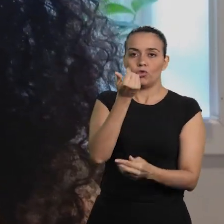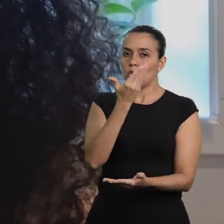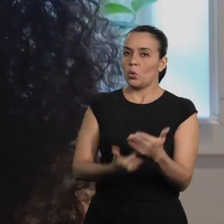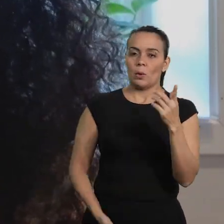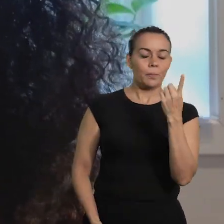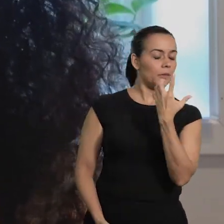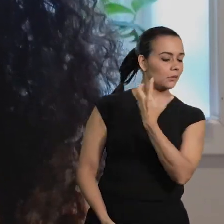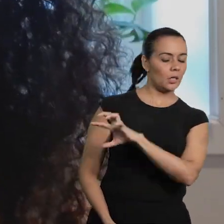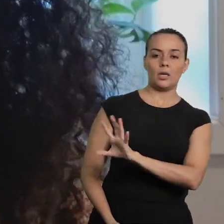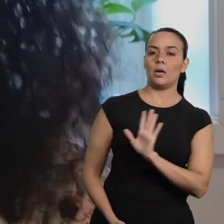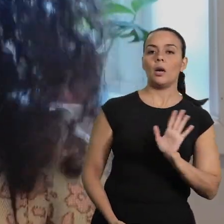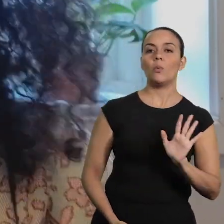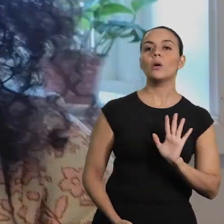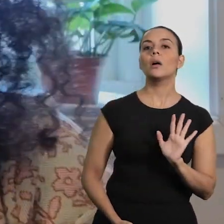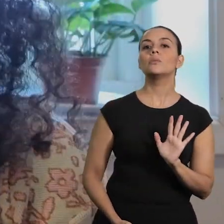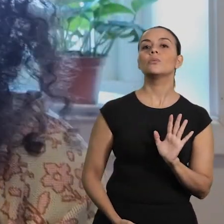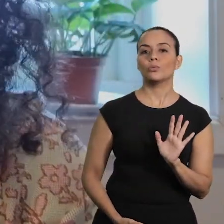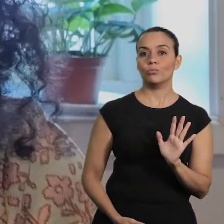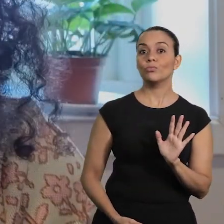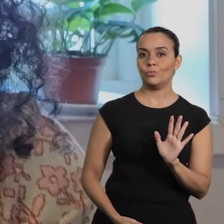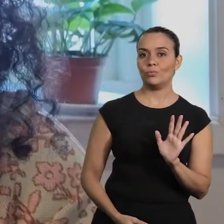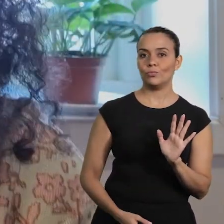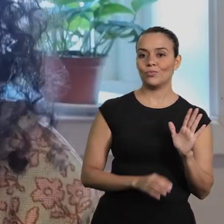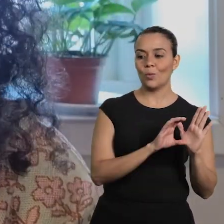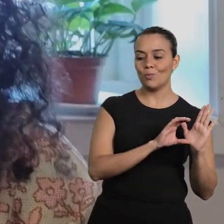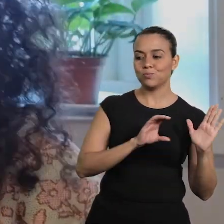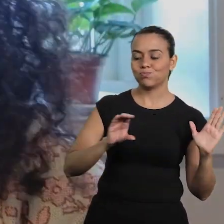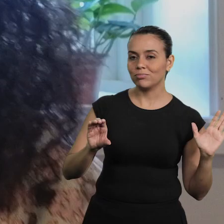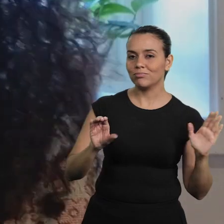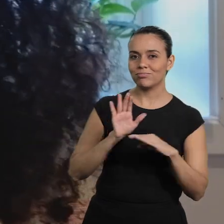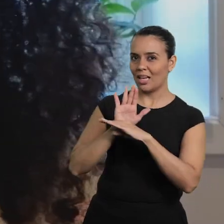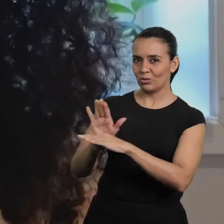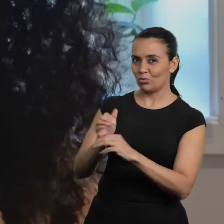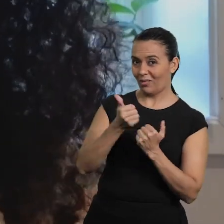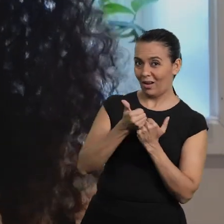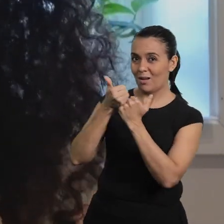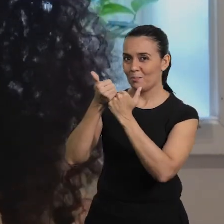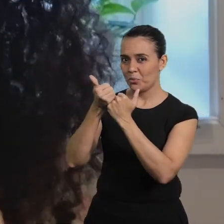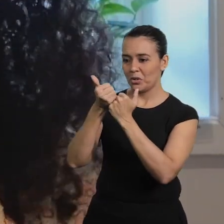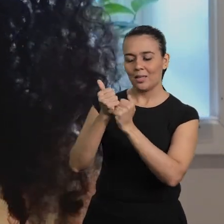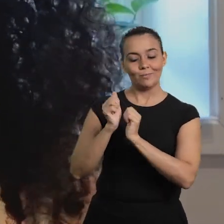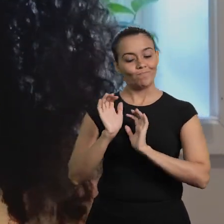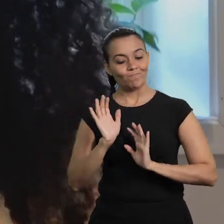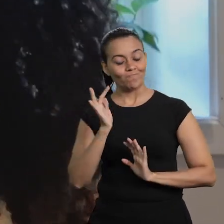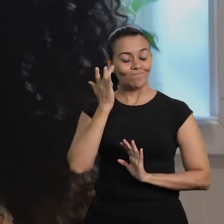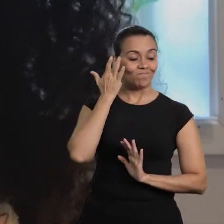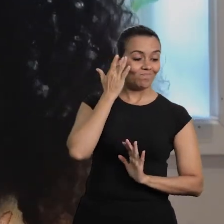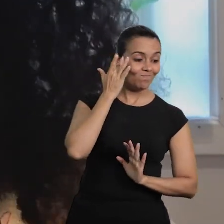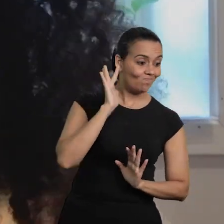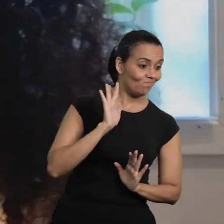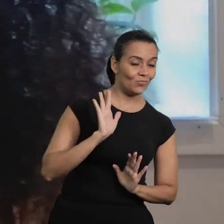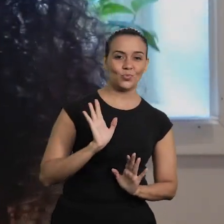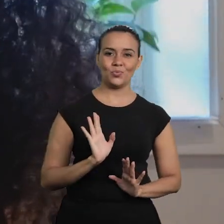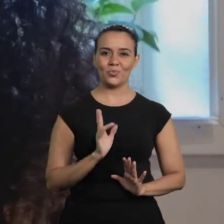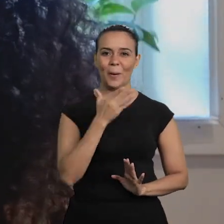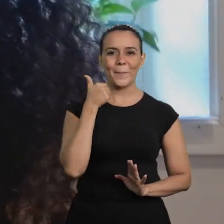do meu dinheiro para isso, e que eles ainda consideram uma perda, né, e não como um